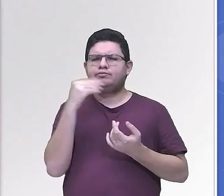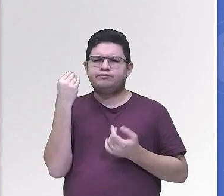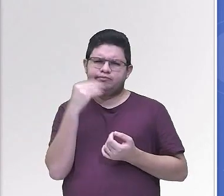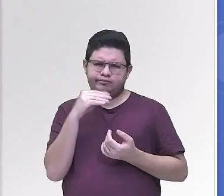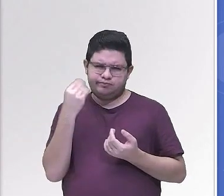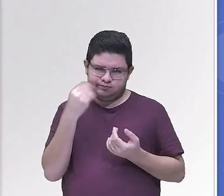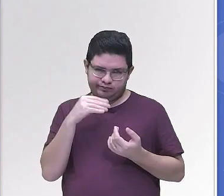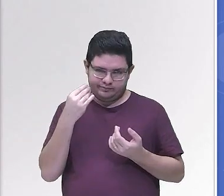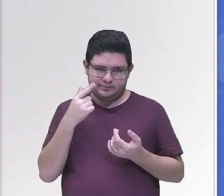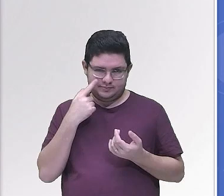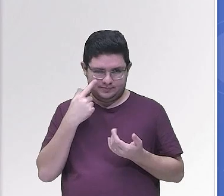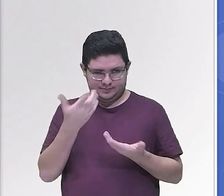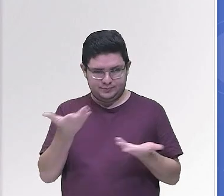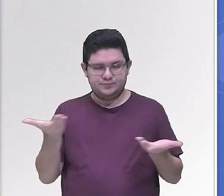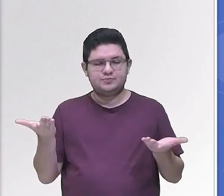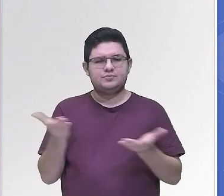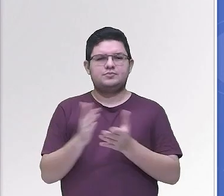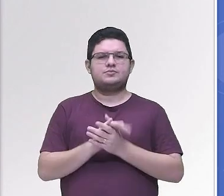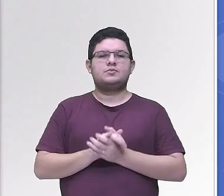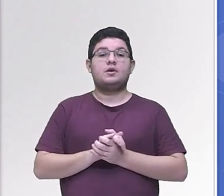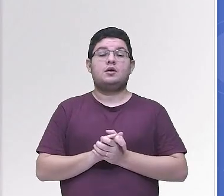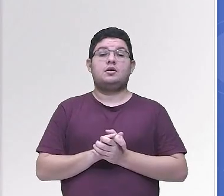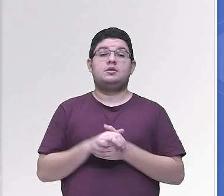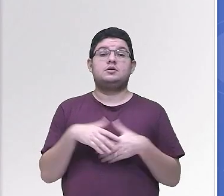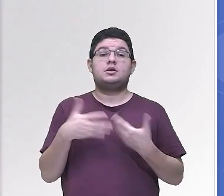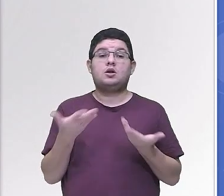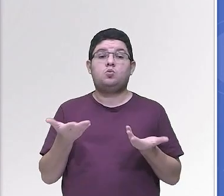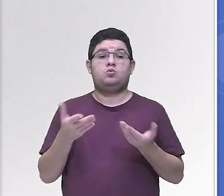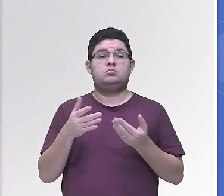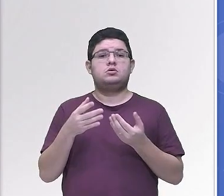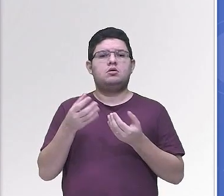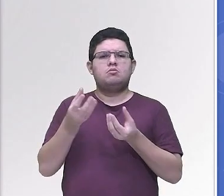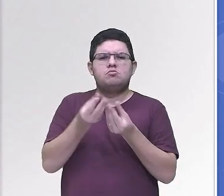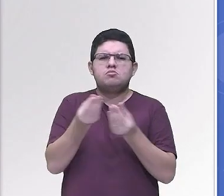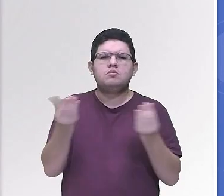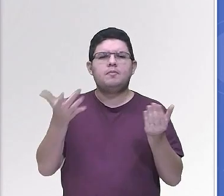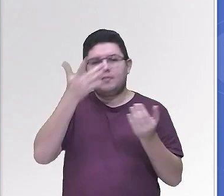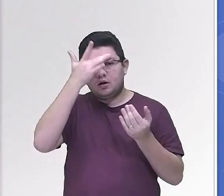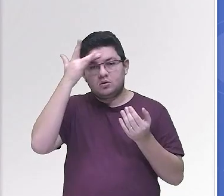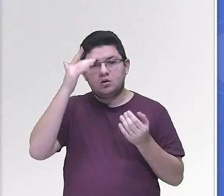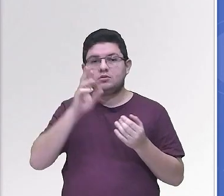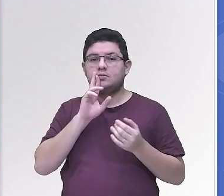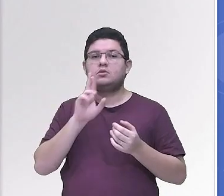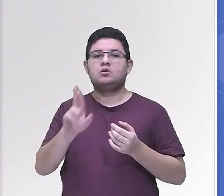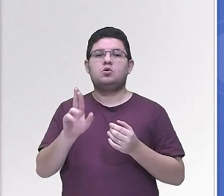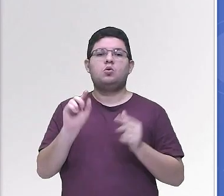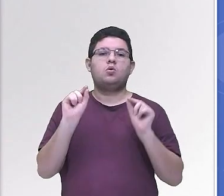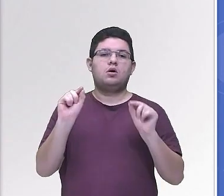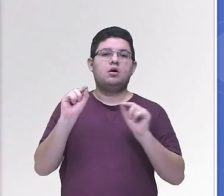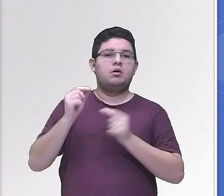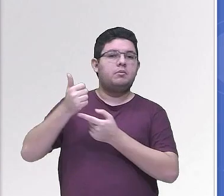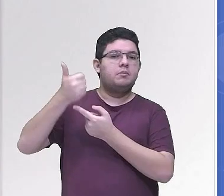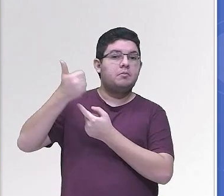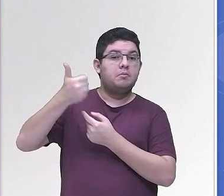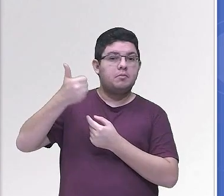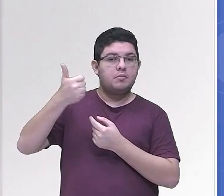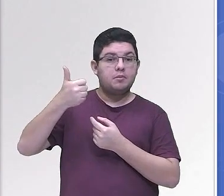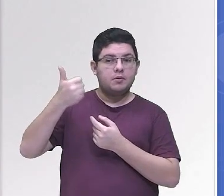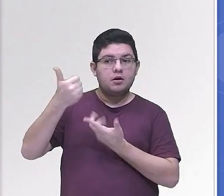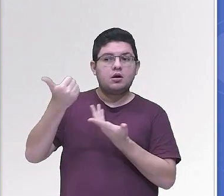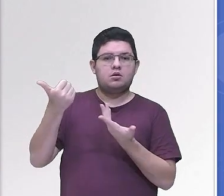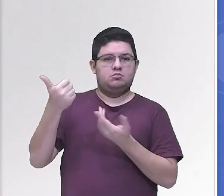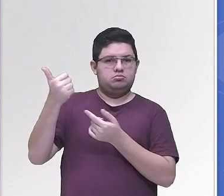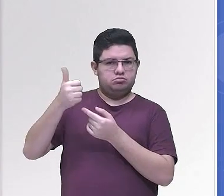aí, não é verdade? E teve muita gente que respondeu aqui no chat, né? Principalmente a primeira questão, o que é a filosofia,